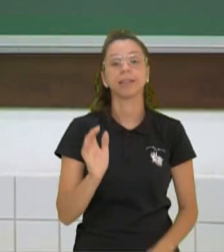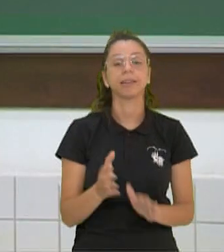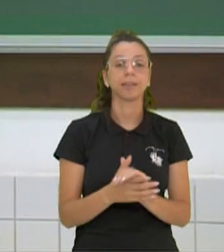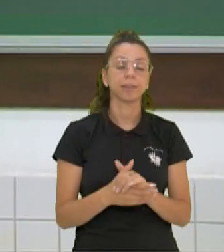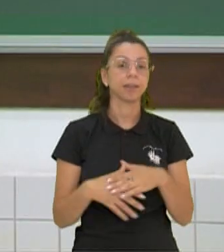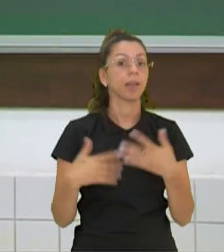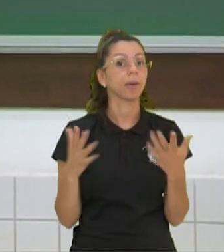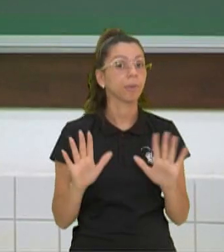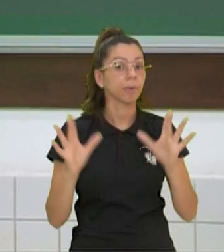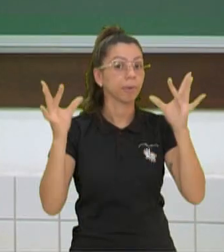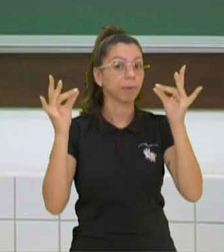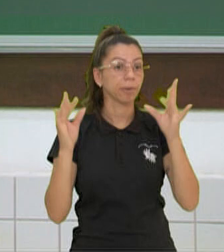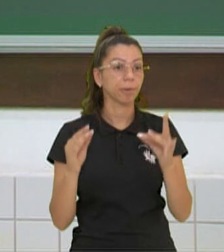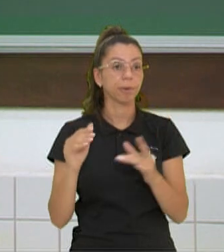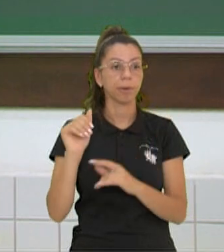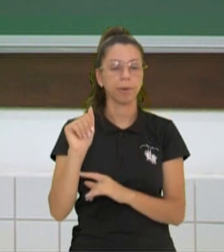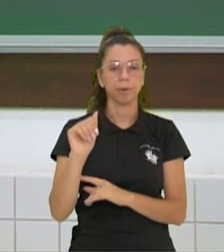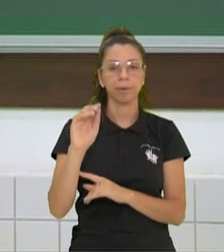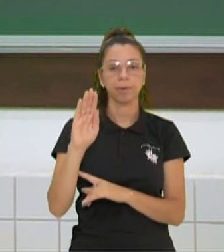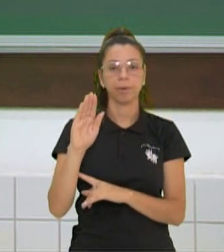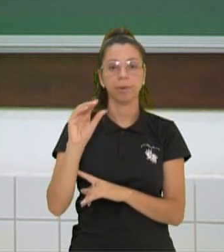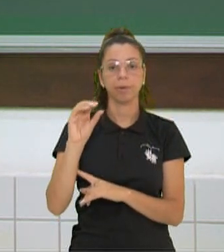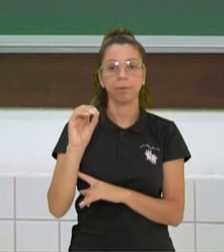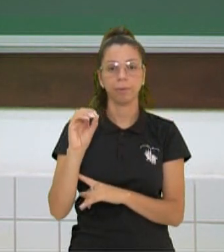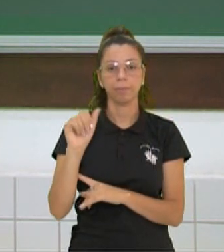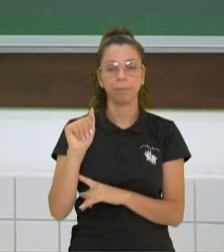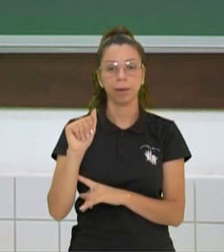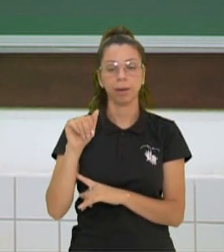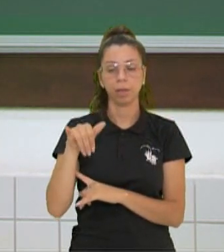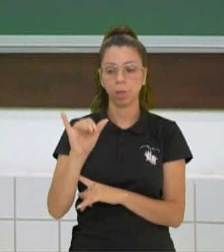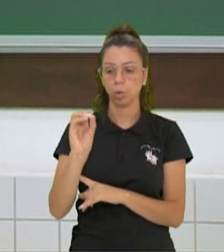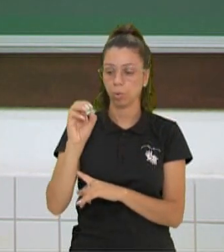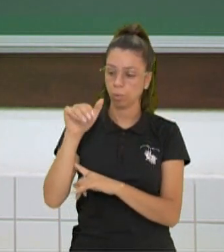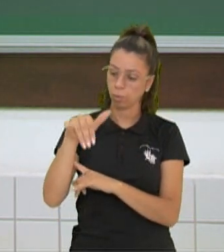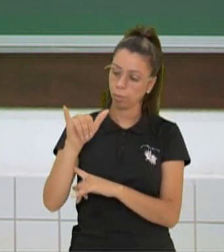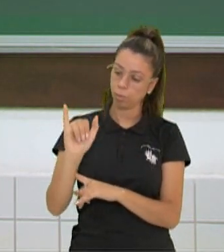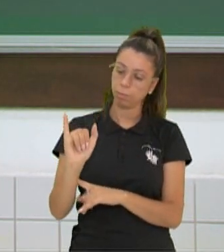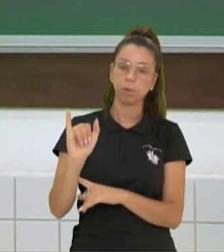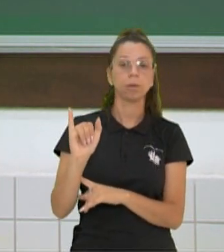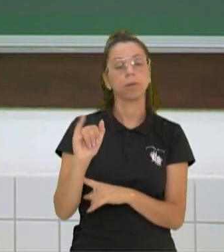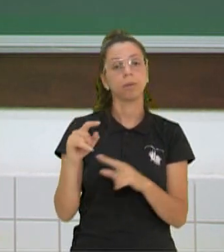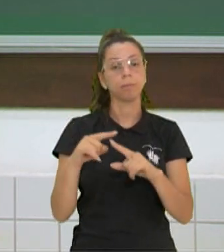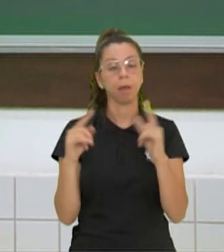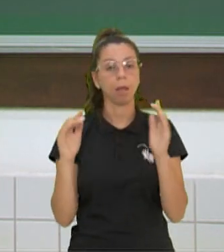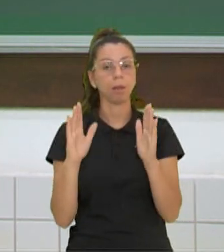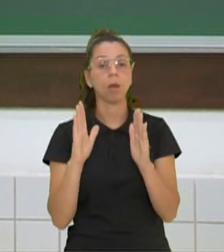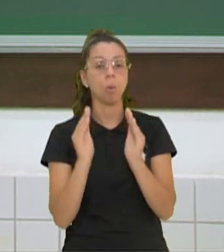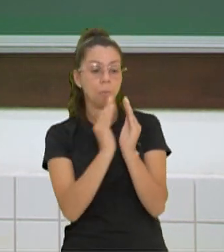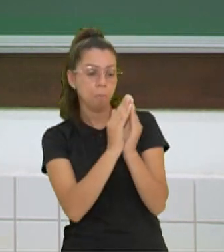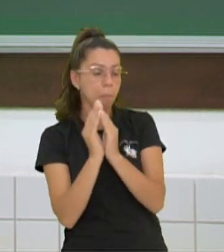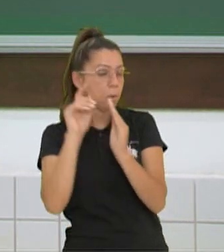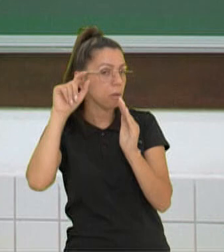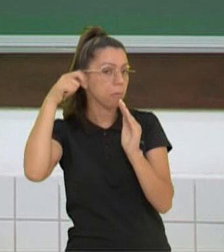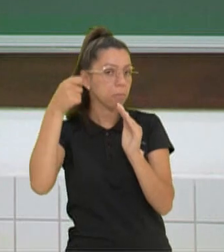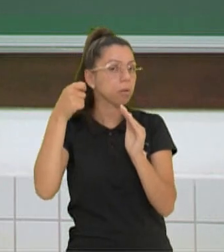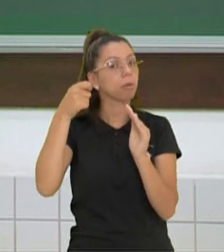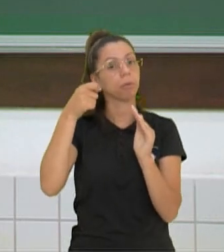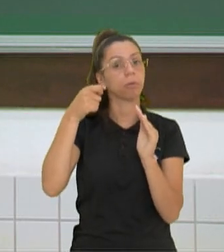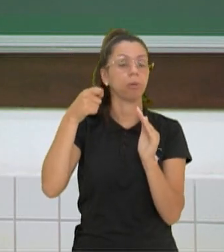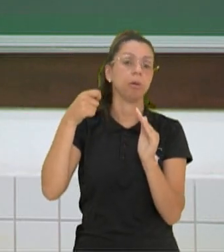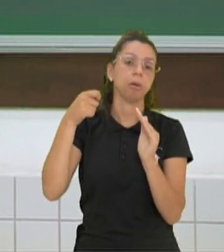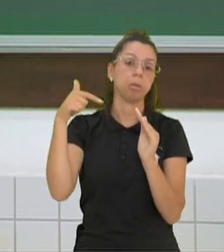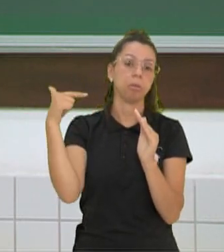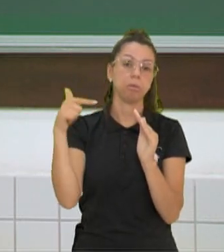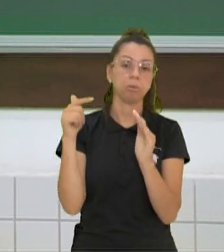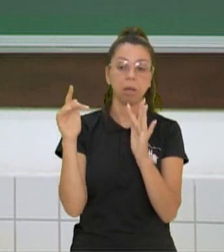um detalhe, a Abayumi, ela não tinha nome no início. Ela era boneca preta, sem cola e sem costura. Esse